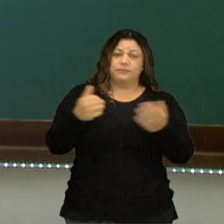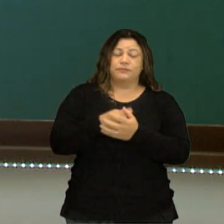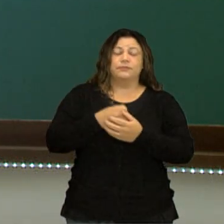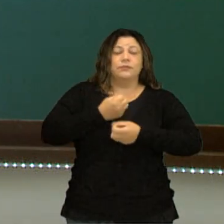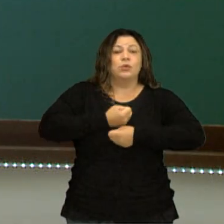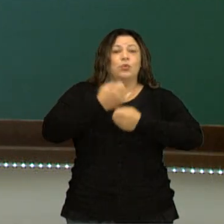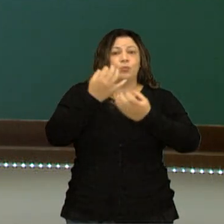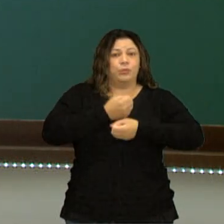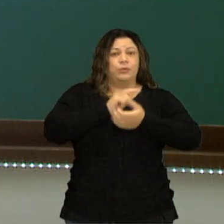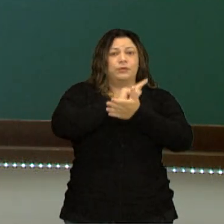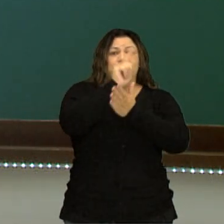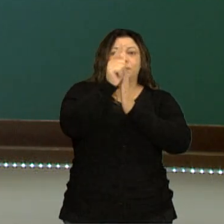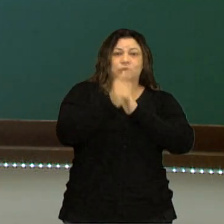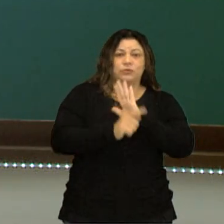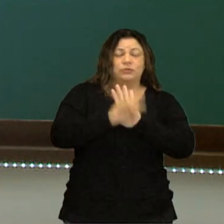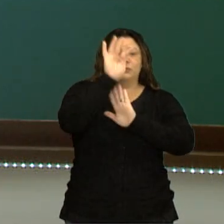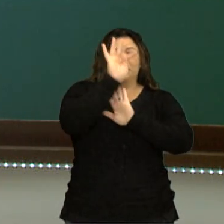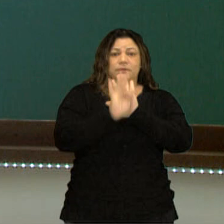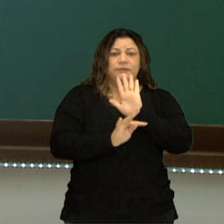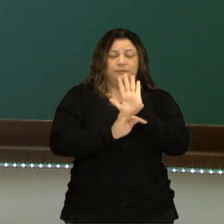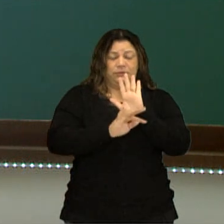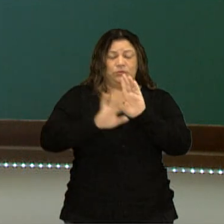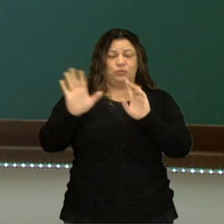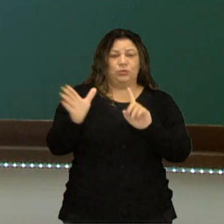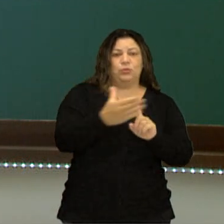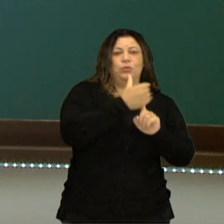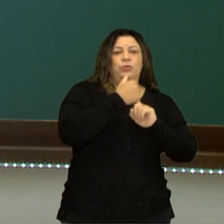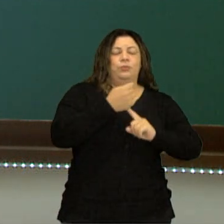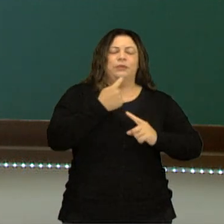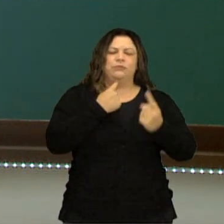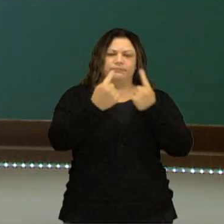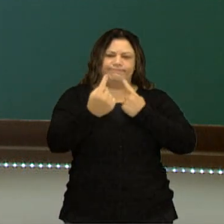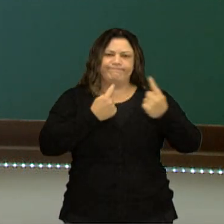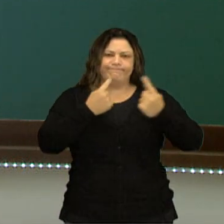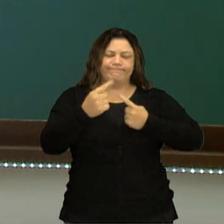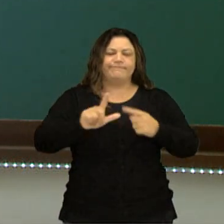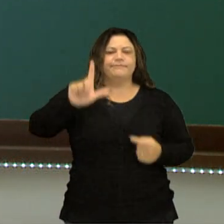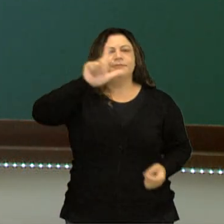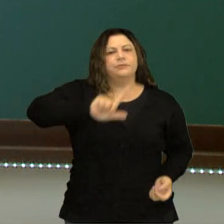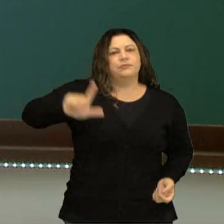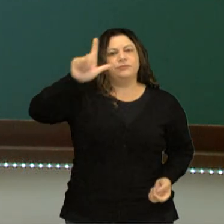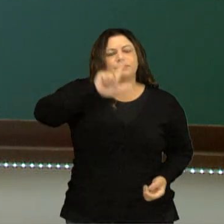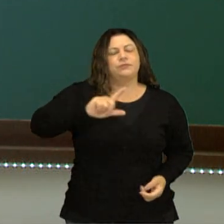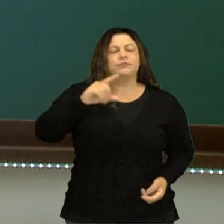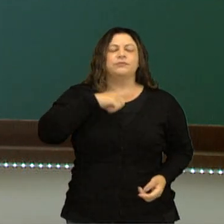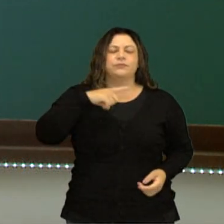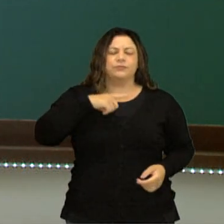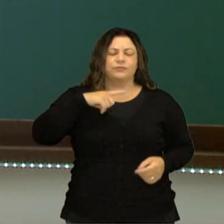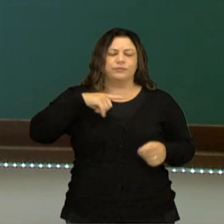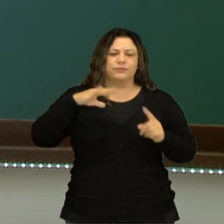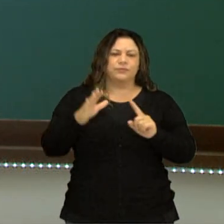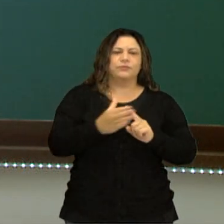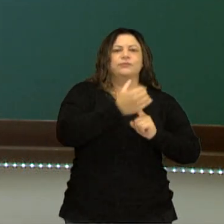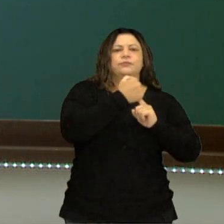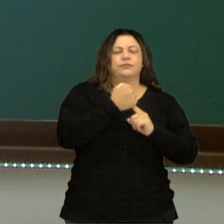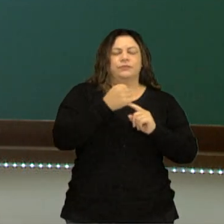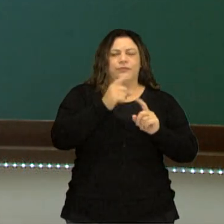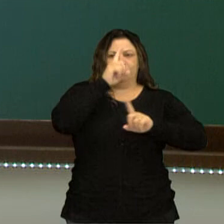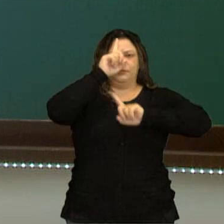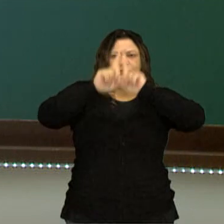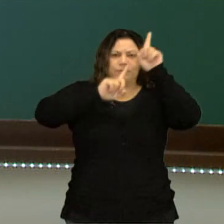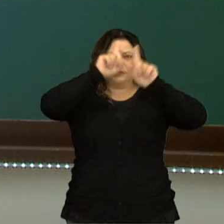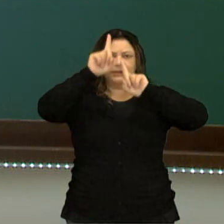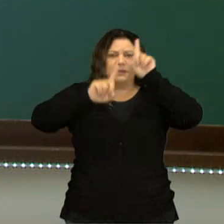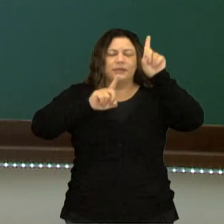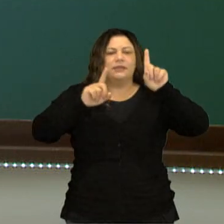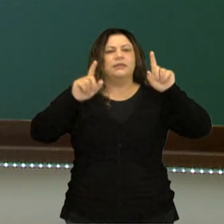é um gênero textual do domínio discursivo literário, onde temos aí a predominância da criação, da criatividade,